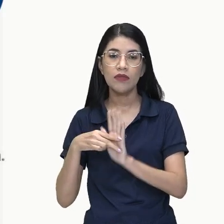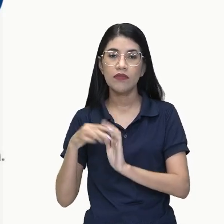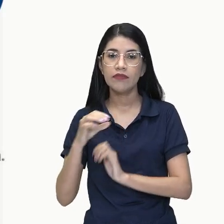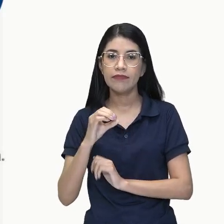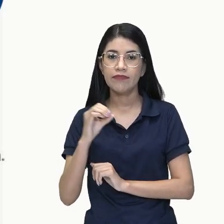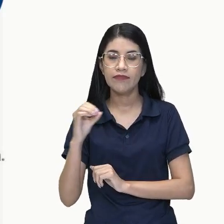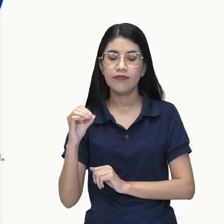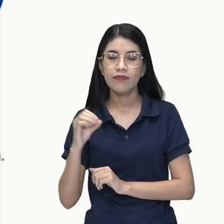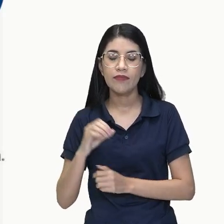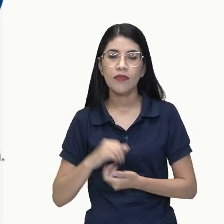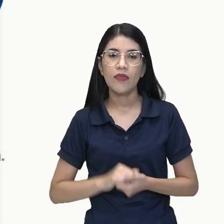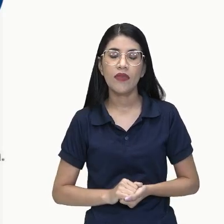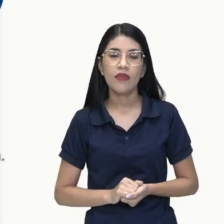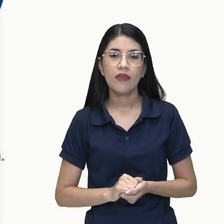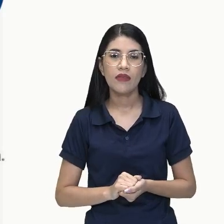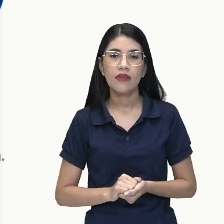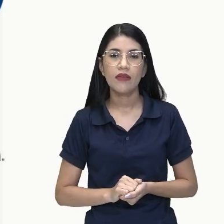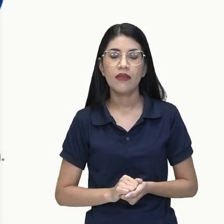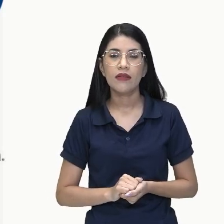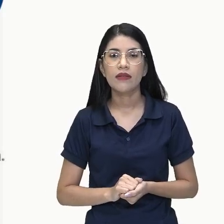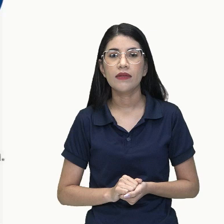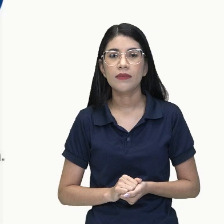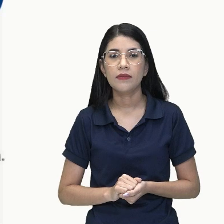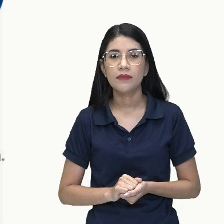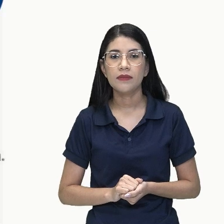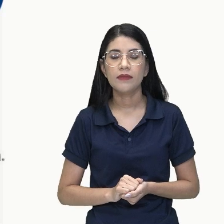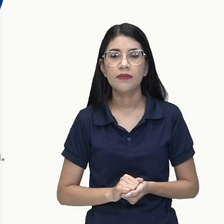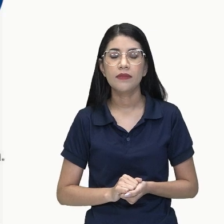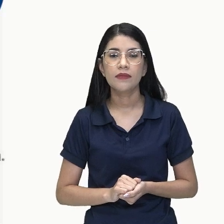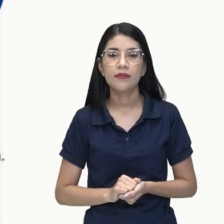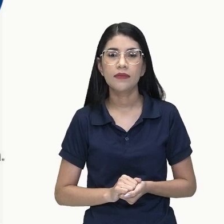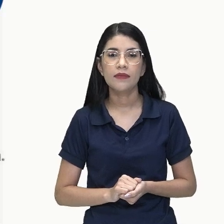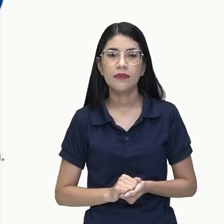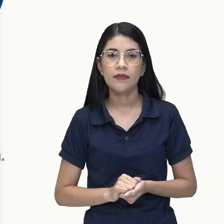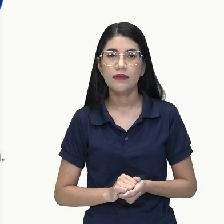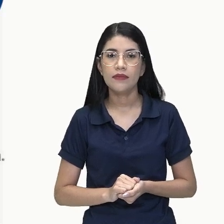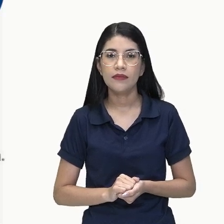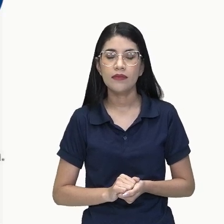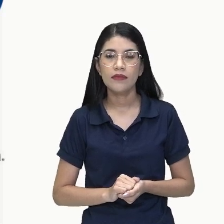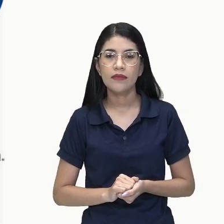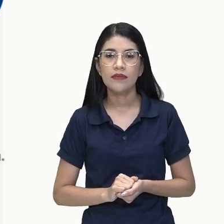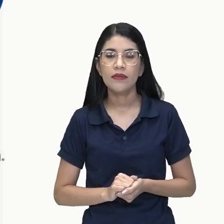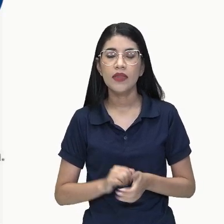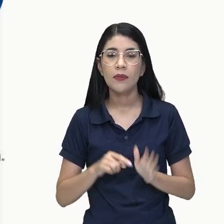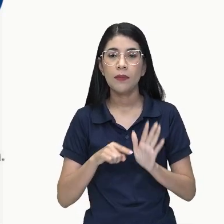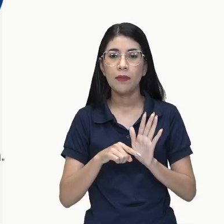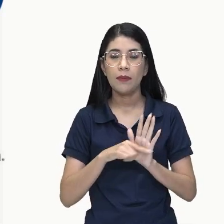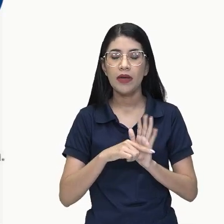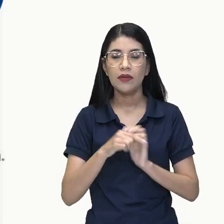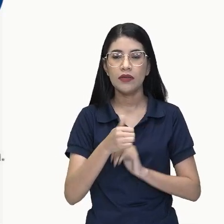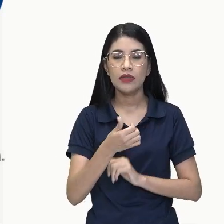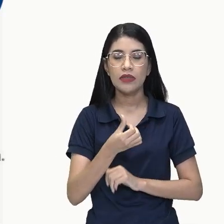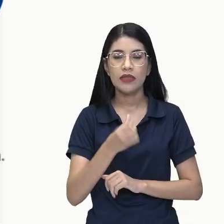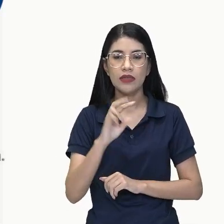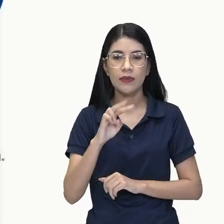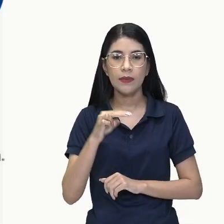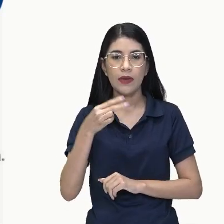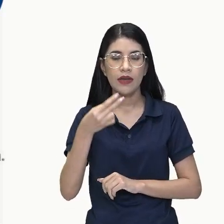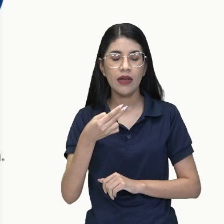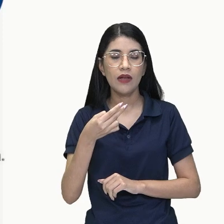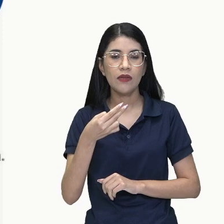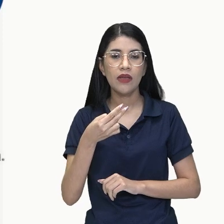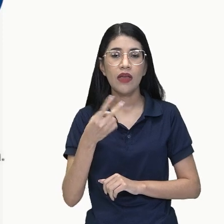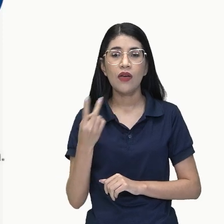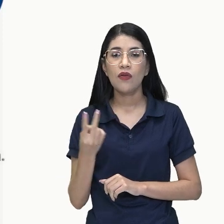equação zerou, né? Deu igual a 0. Então, menos 16 elevado ao quadrado, eu já sei que esse valor ele vai dar